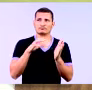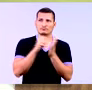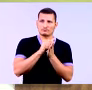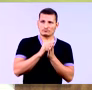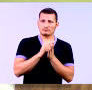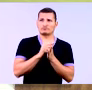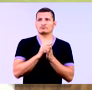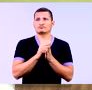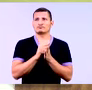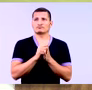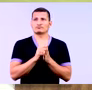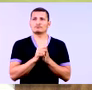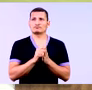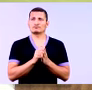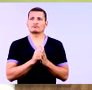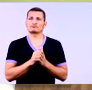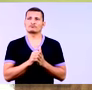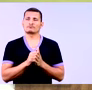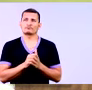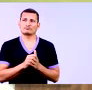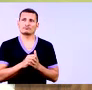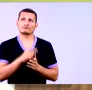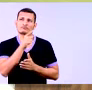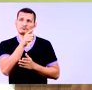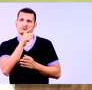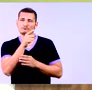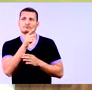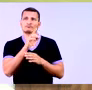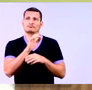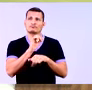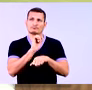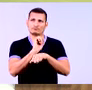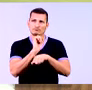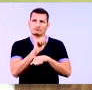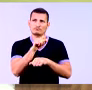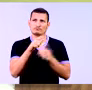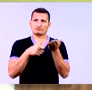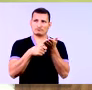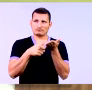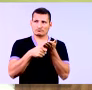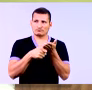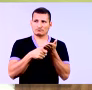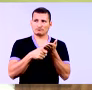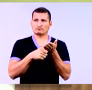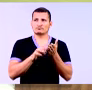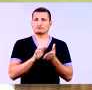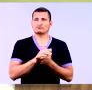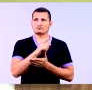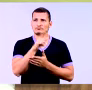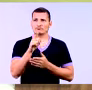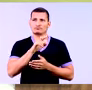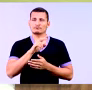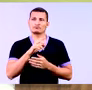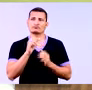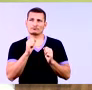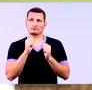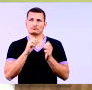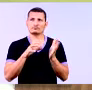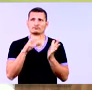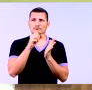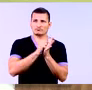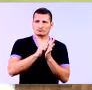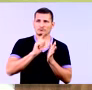Enquanto isso, ele vai segurando aquela passagem, aquele bilhete. Aí, vocês vão se cadastrar,